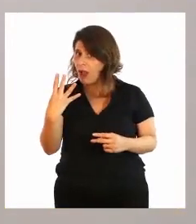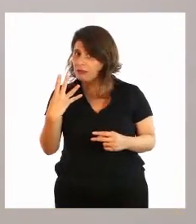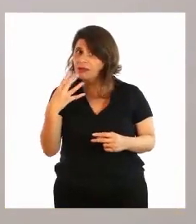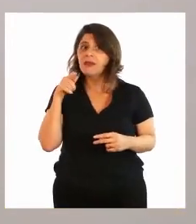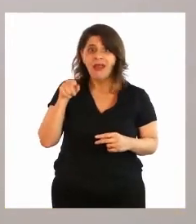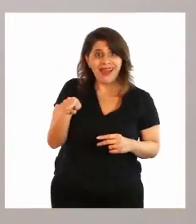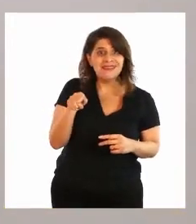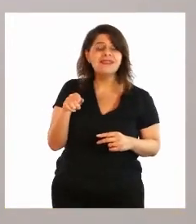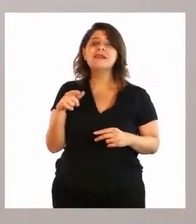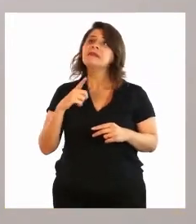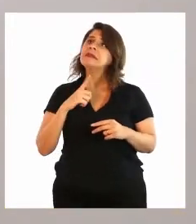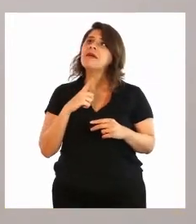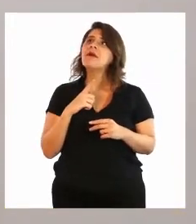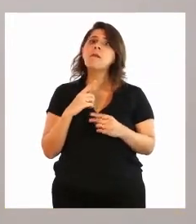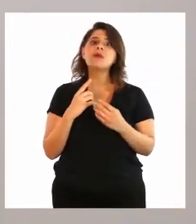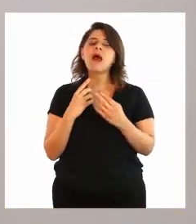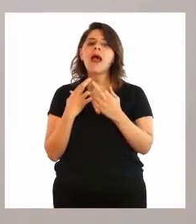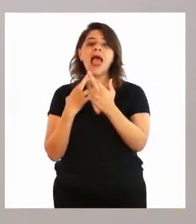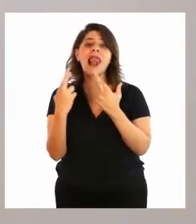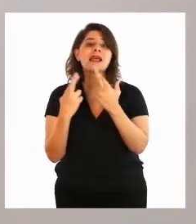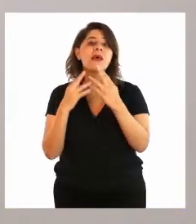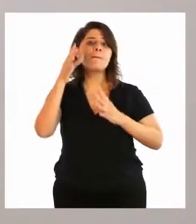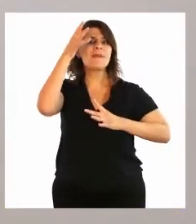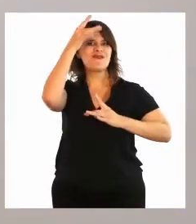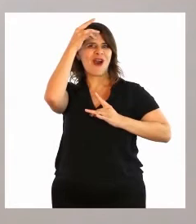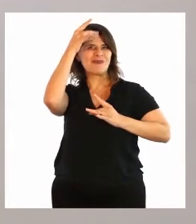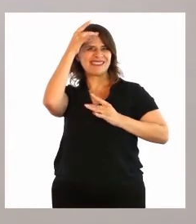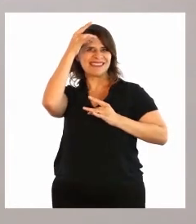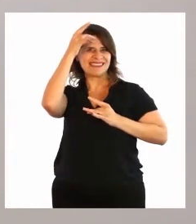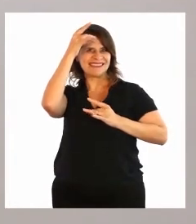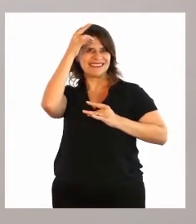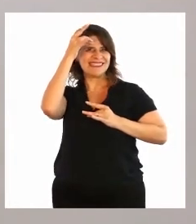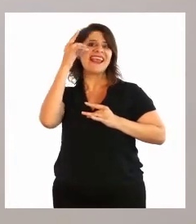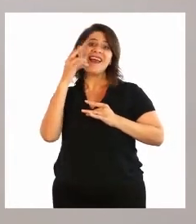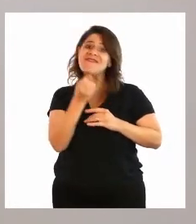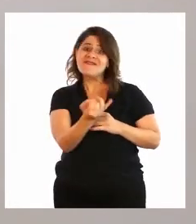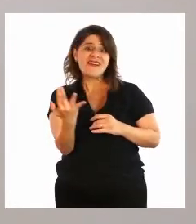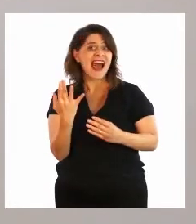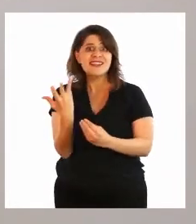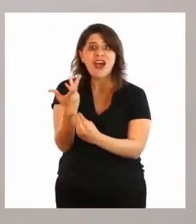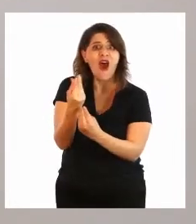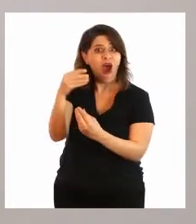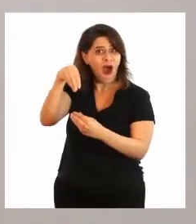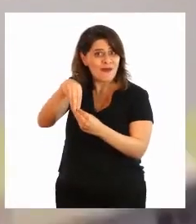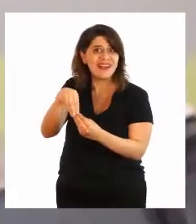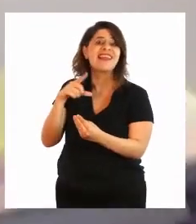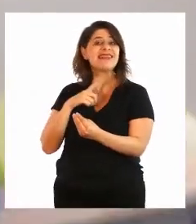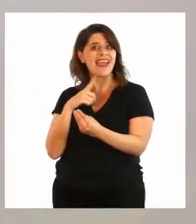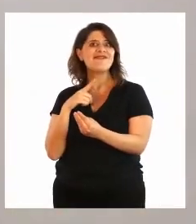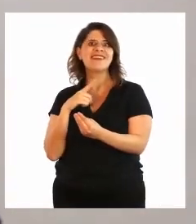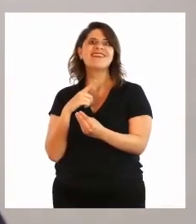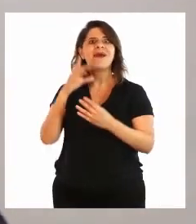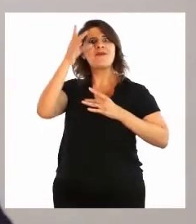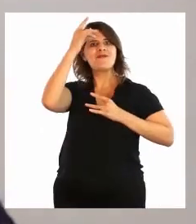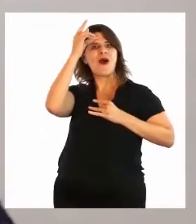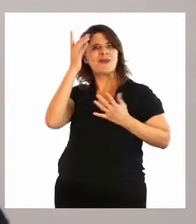relações com a performance. Então, a gente gostaria de incorporar esse aspecto na parte